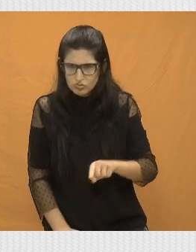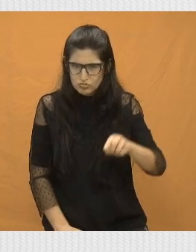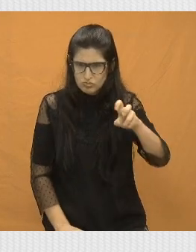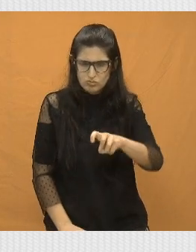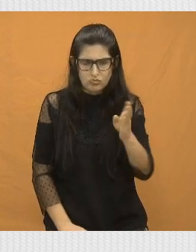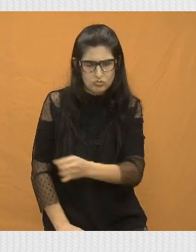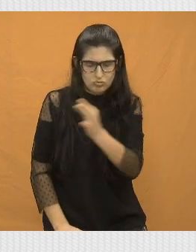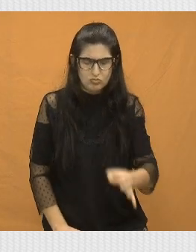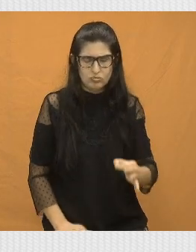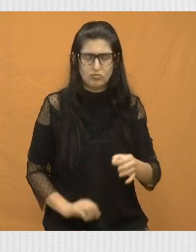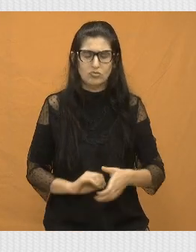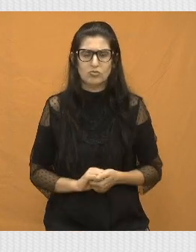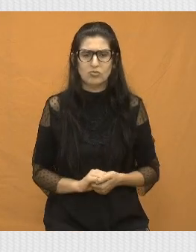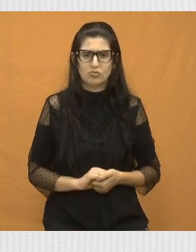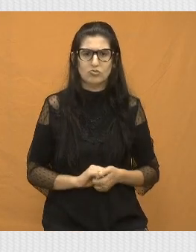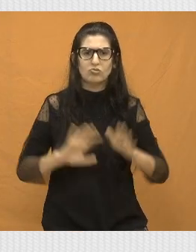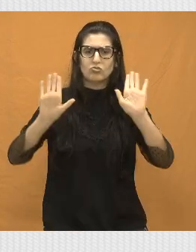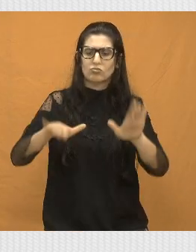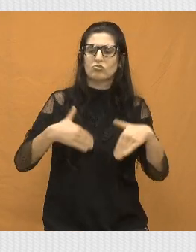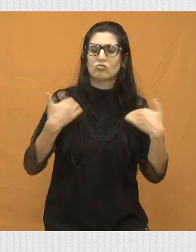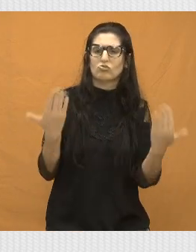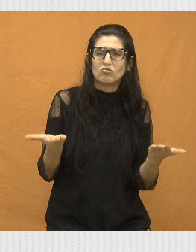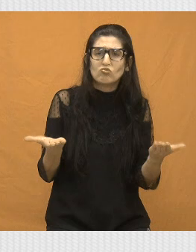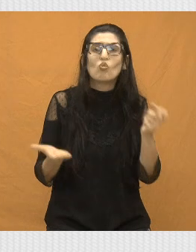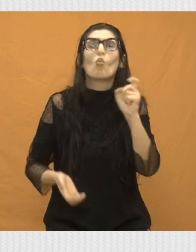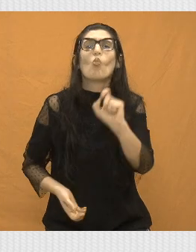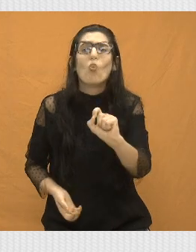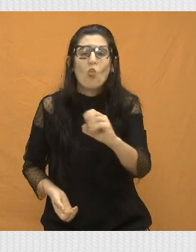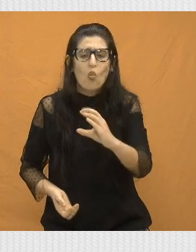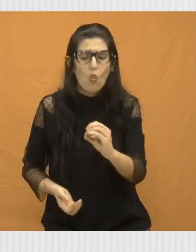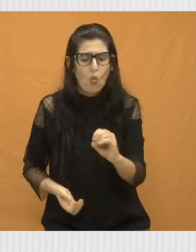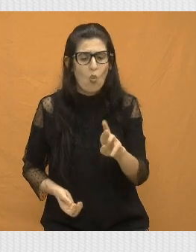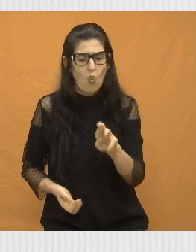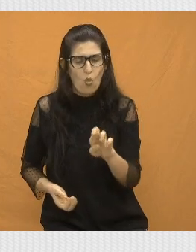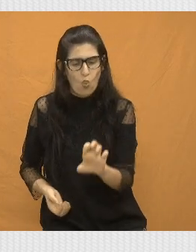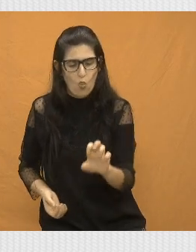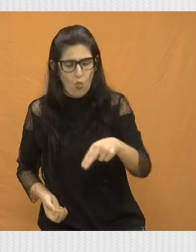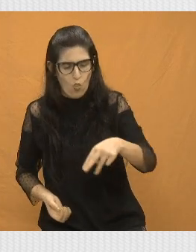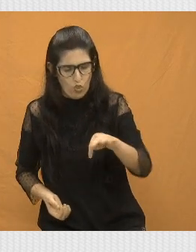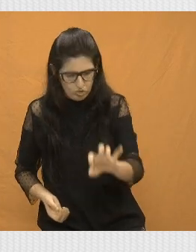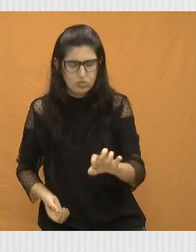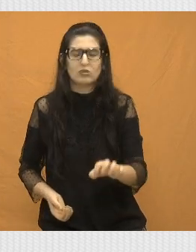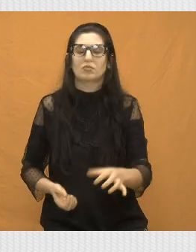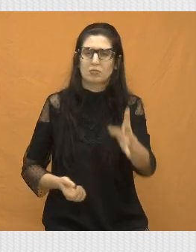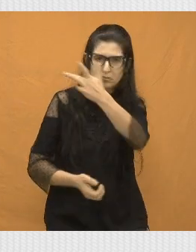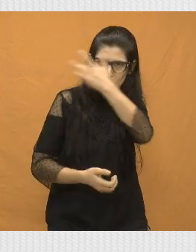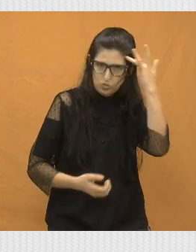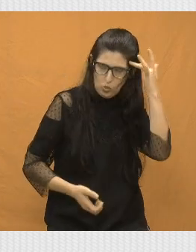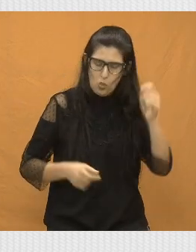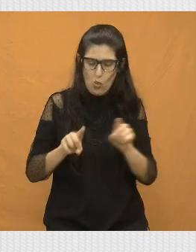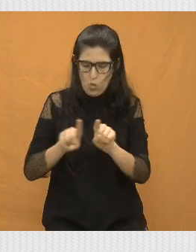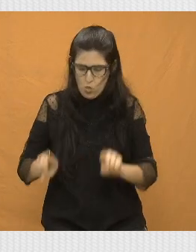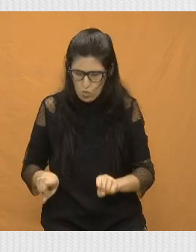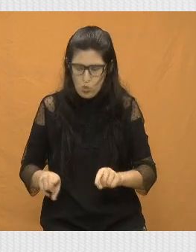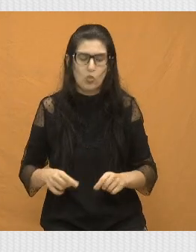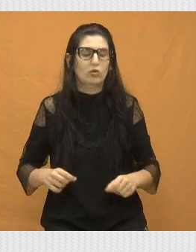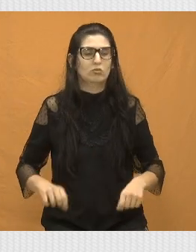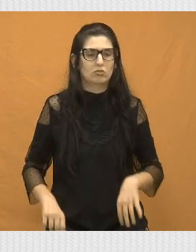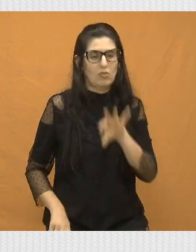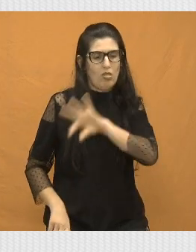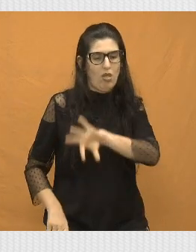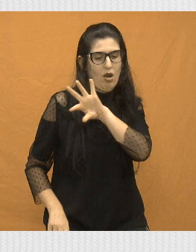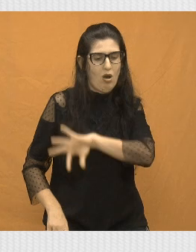27,5%. O que compõe essa despesa corrente? Compõe pessoal e encargos, que está uma